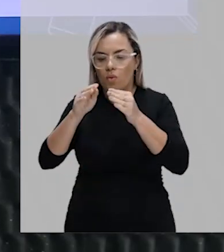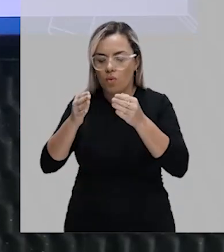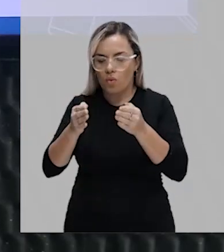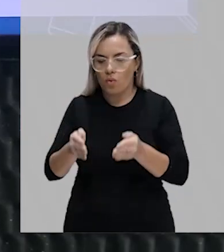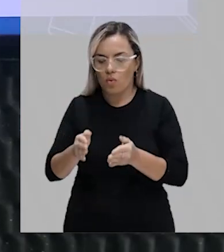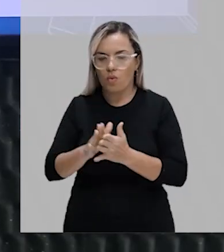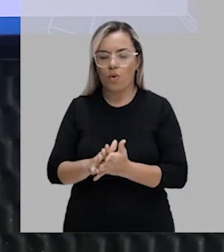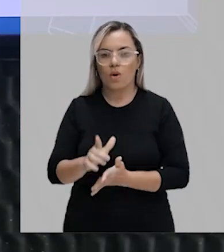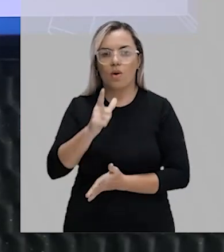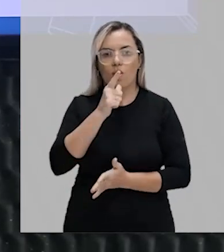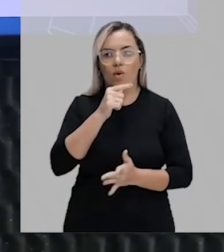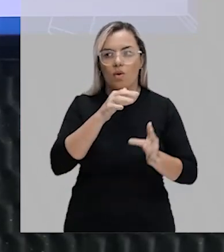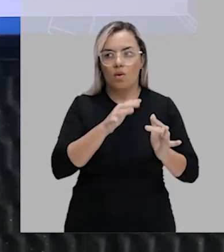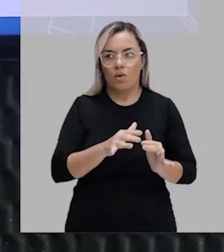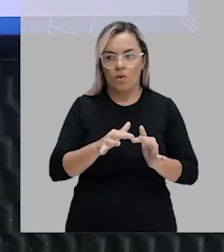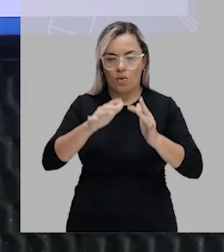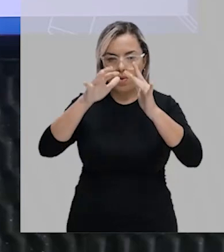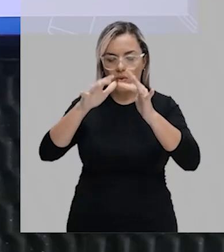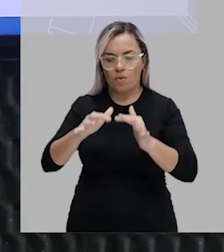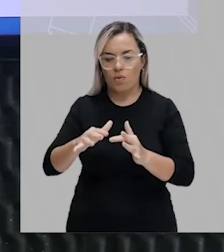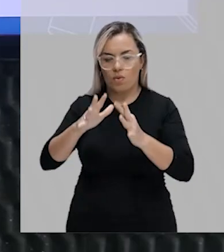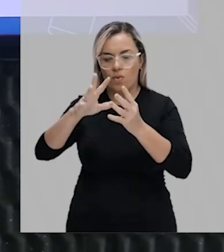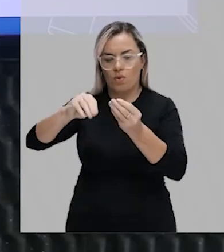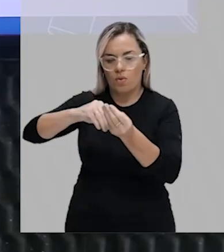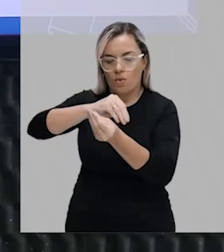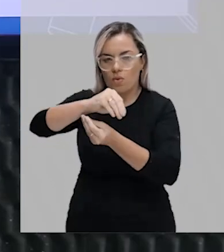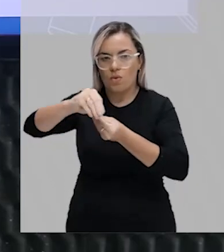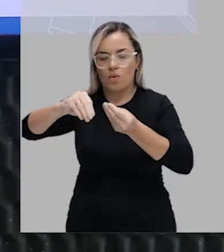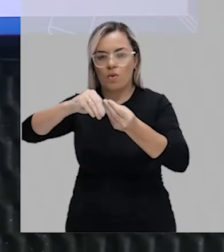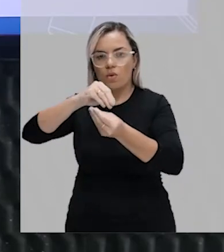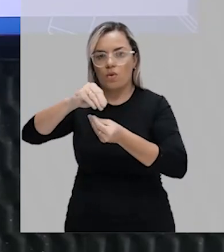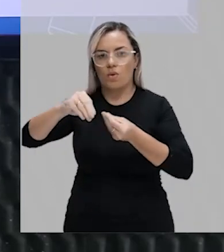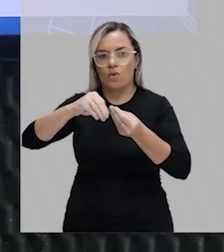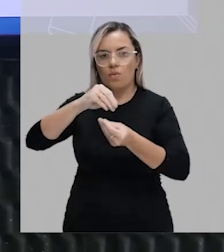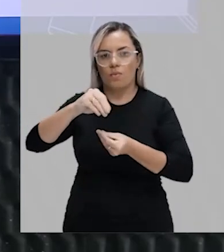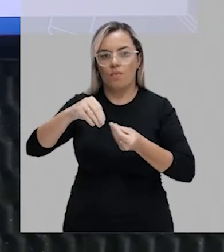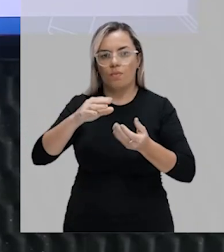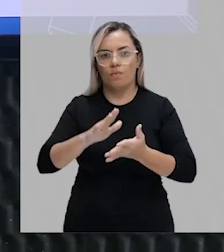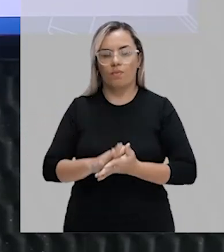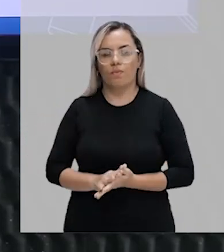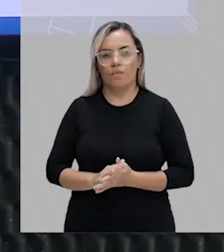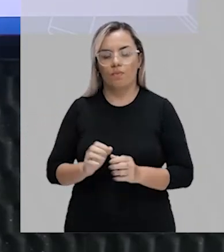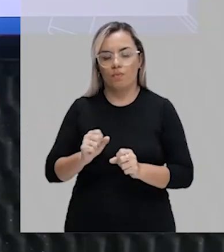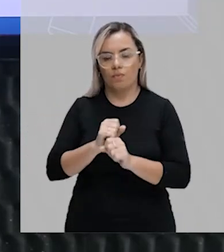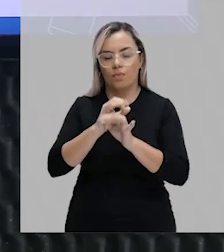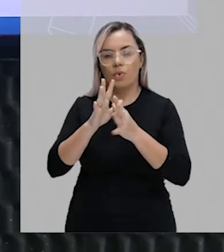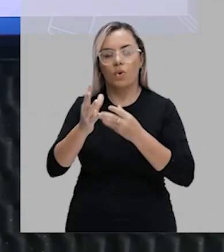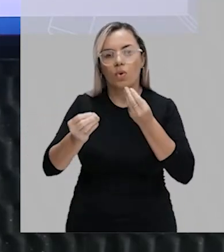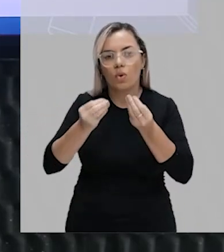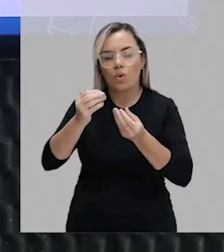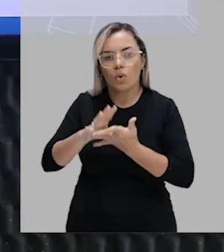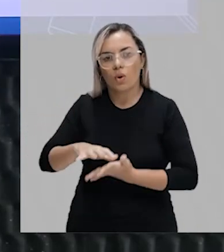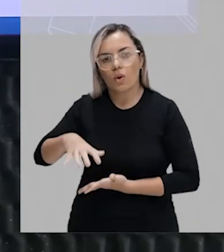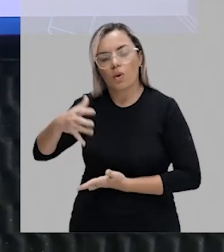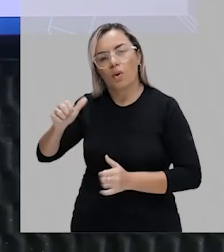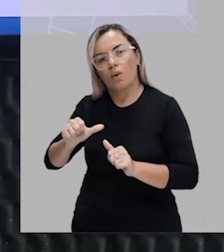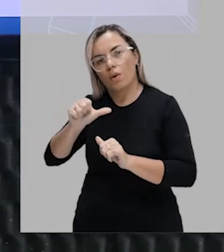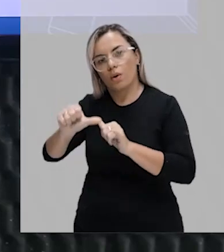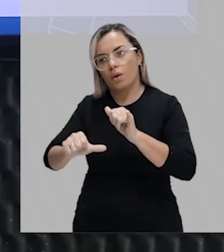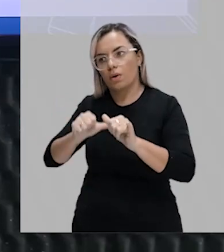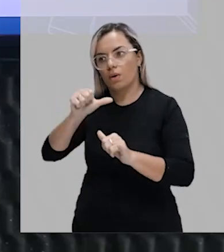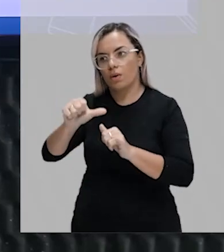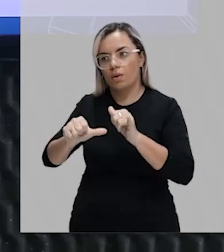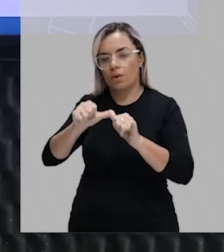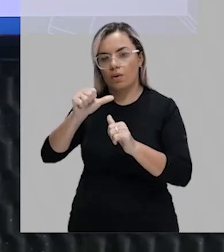ela se condensava nessa parte aqui, ok? E lógico que como ocorreu reações químicas